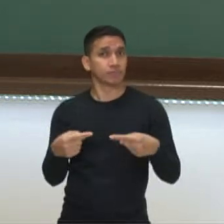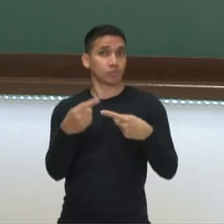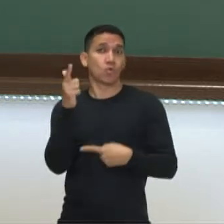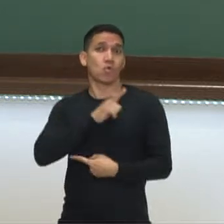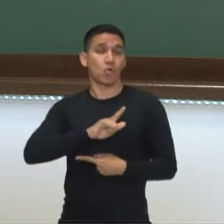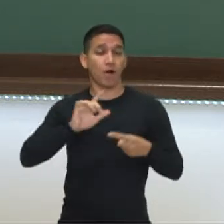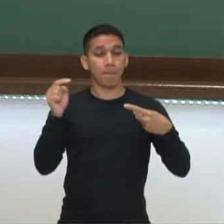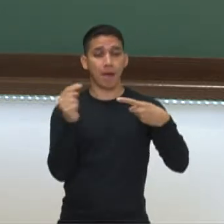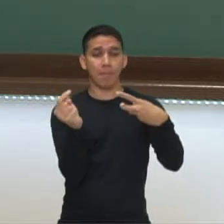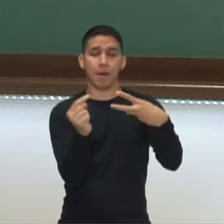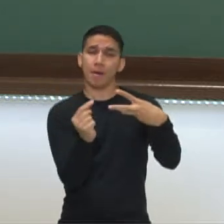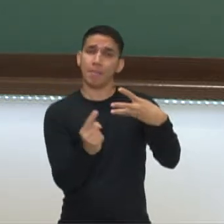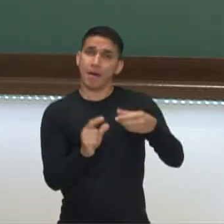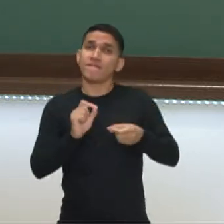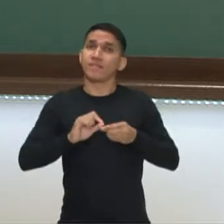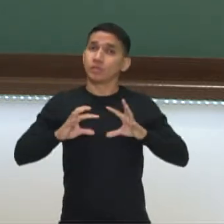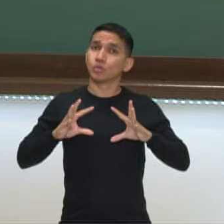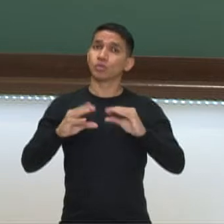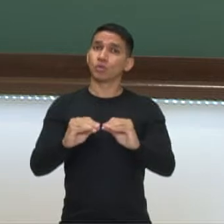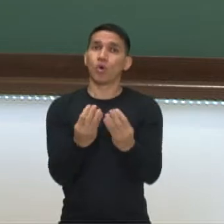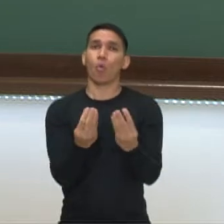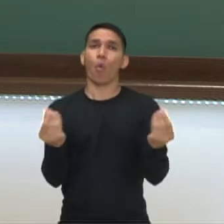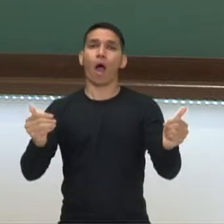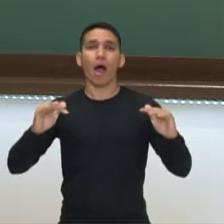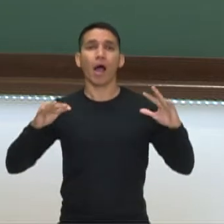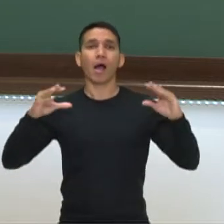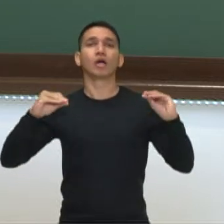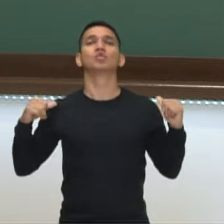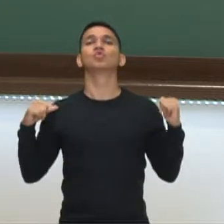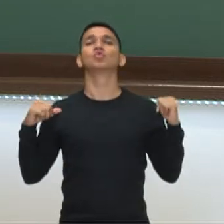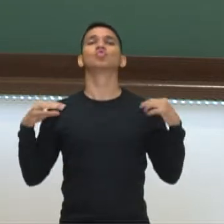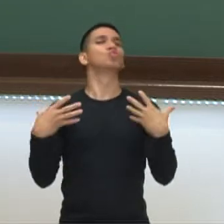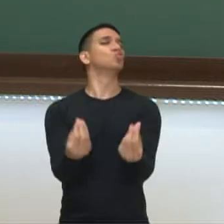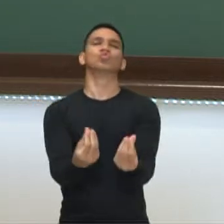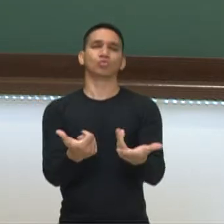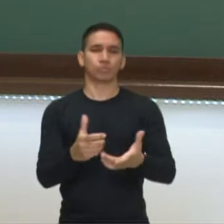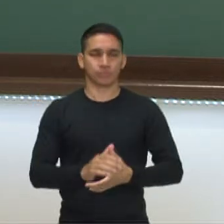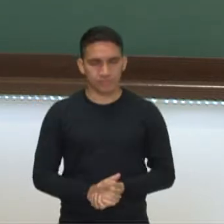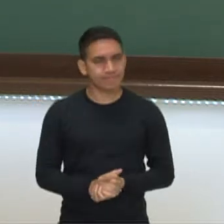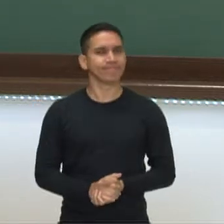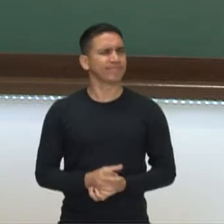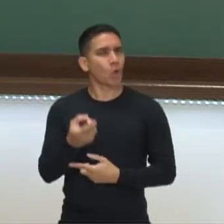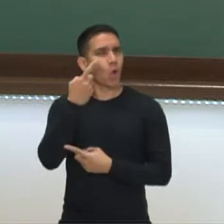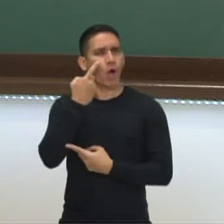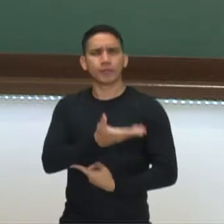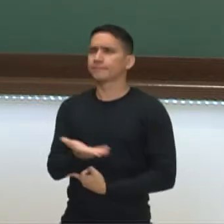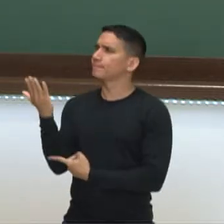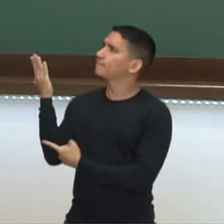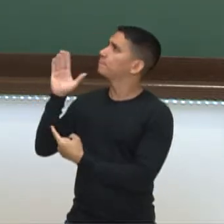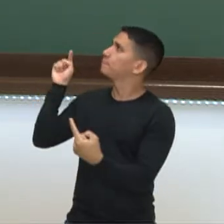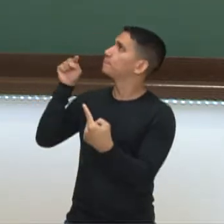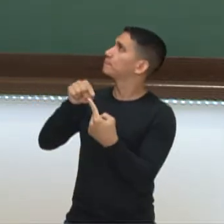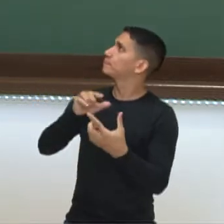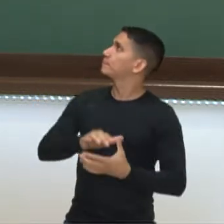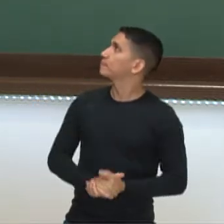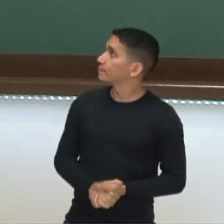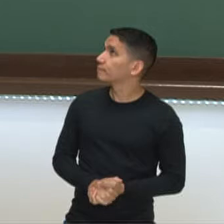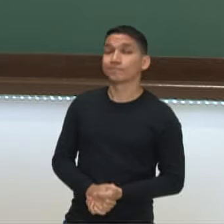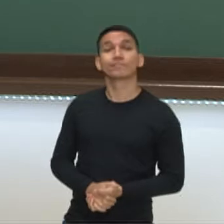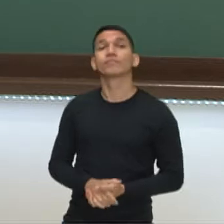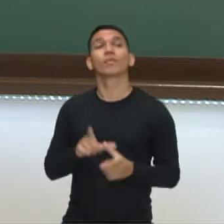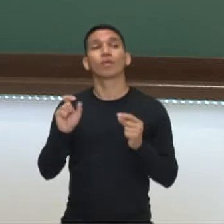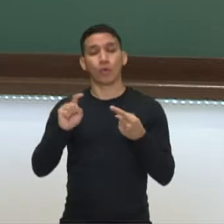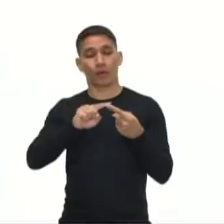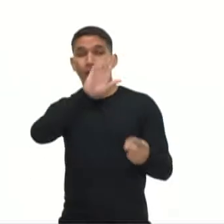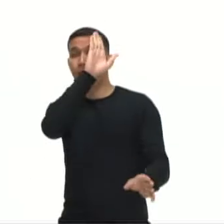que a gente possa aí dar conta com qualidade das nossas tarefas. Vamos dar uma olhadinha nos objetivos da aula de hoje,